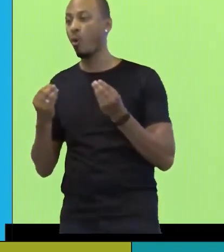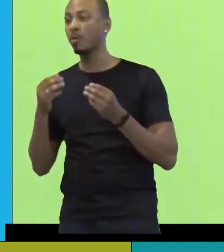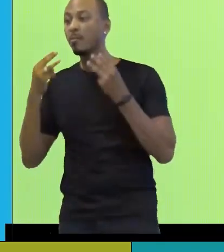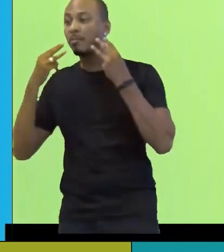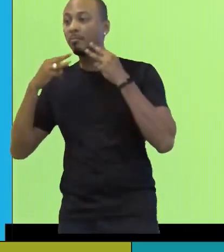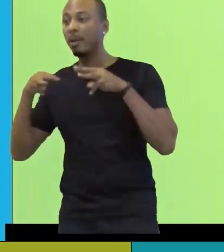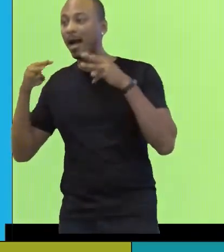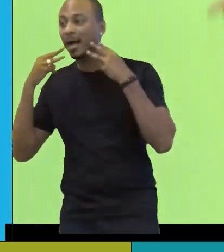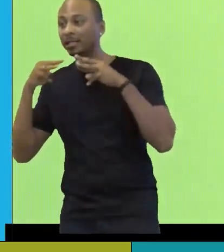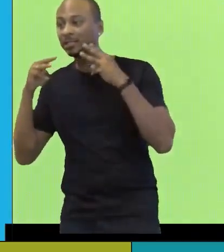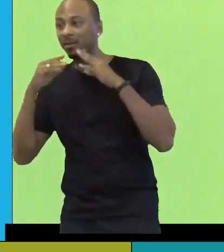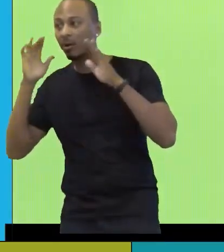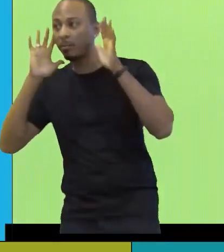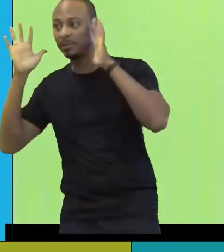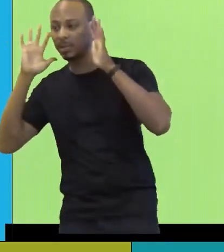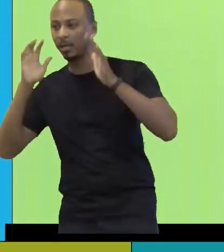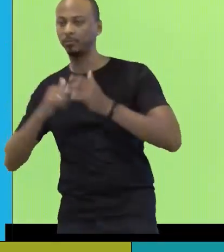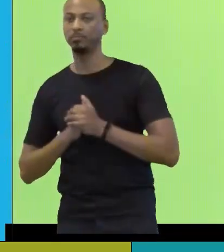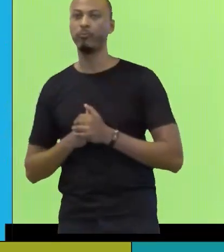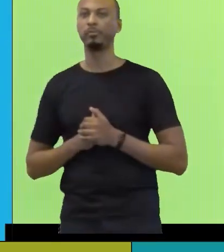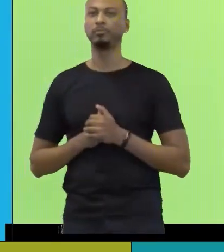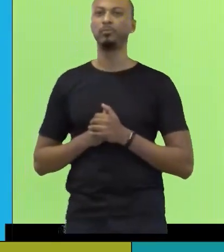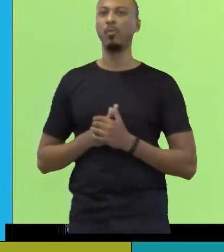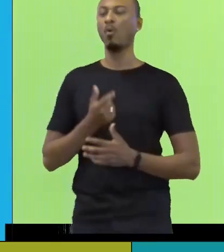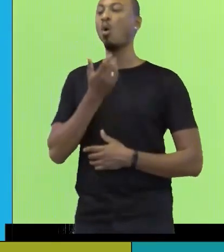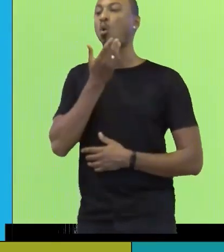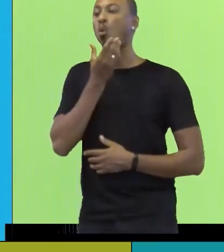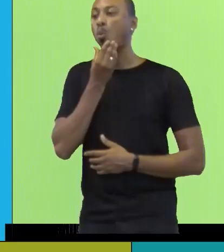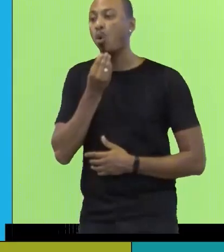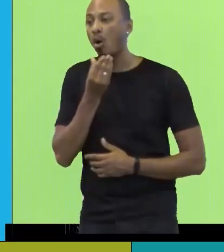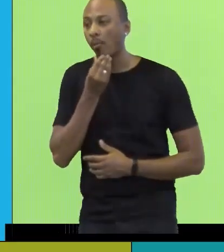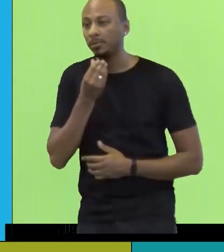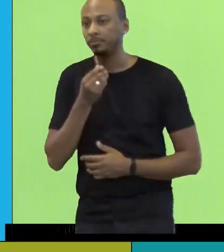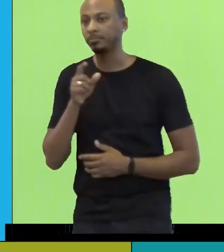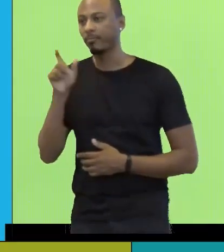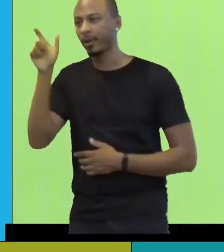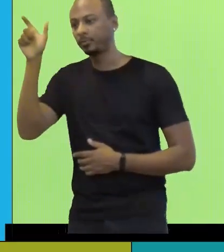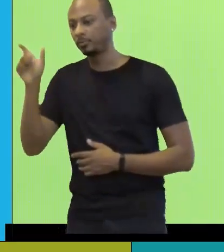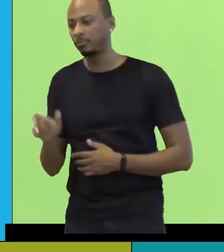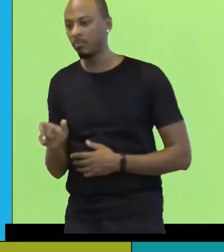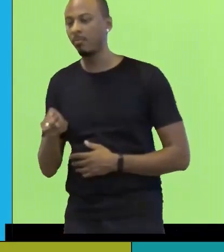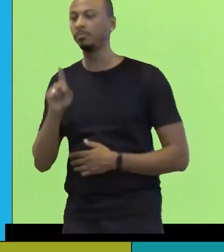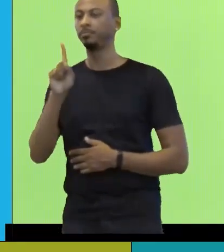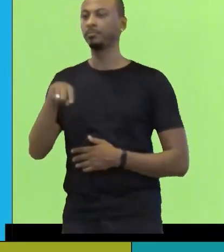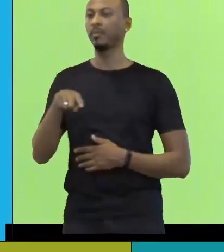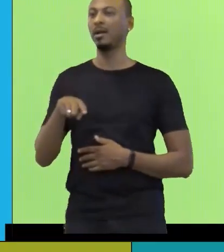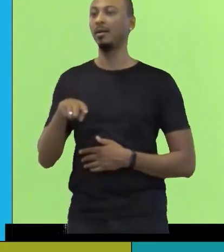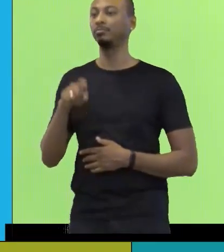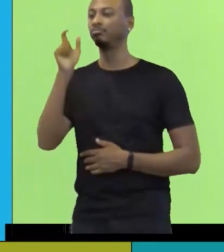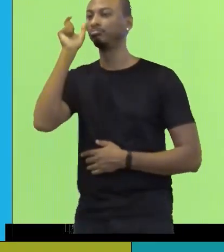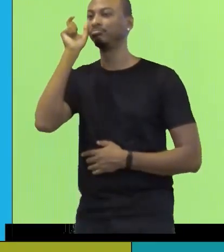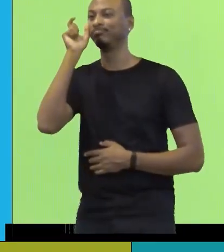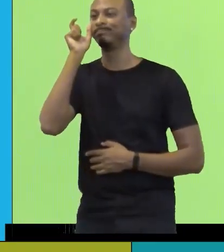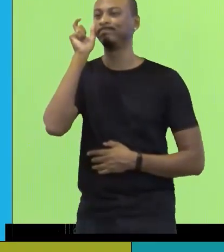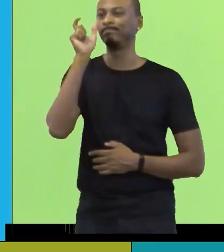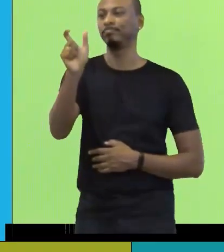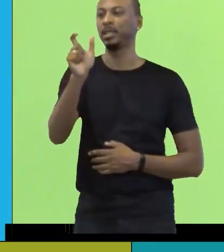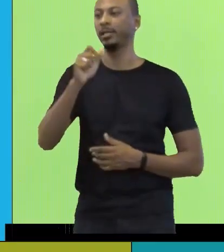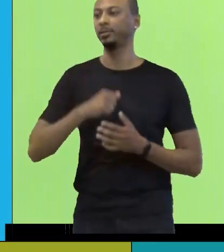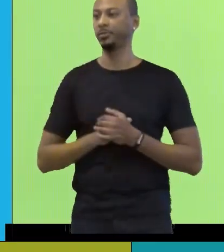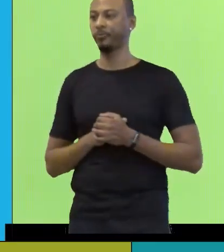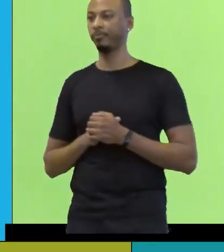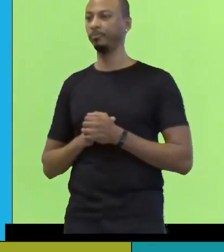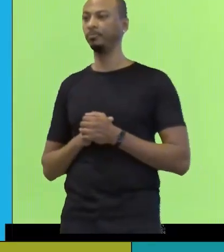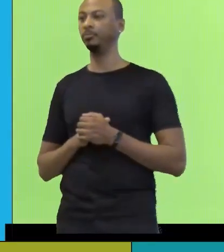naturalmente sociável, o homem ele é interesseiro. E ele só se junta com o outro se ele perceber